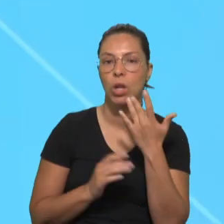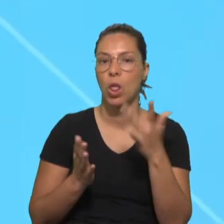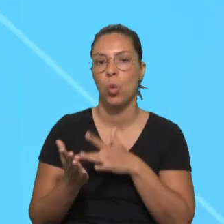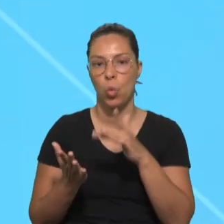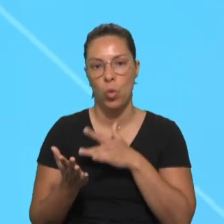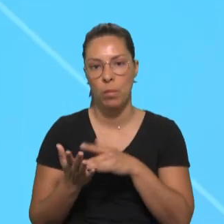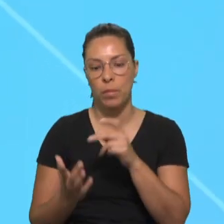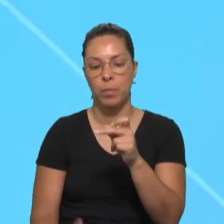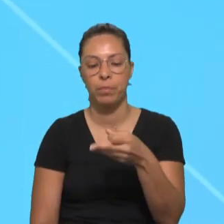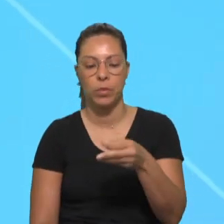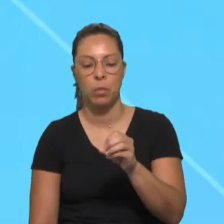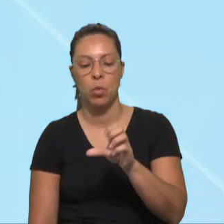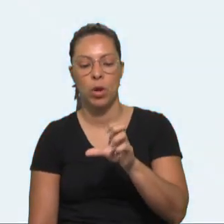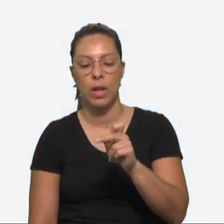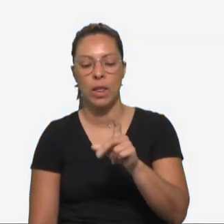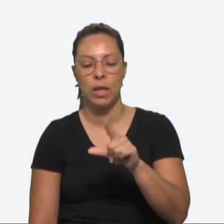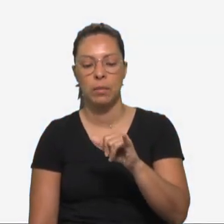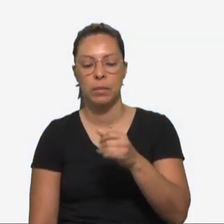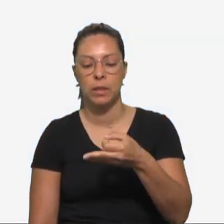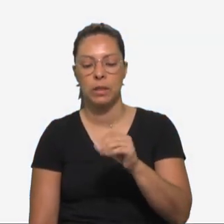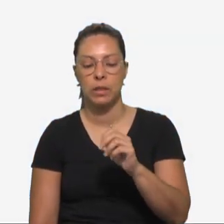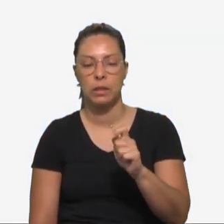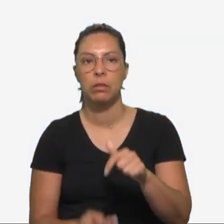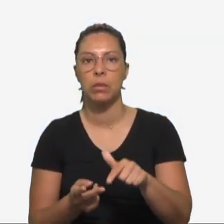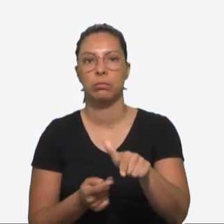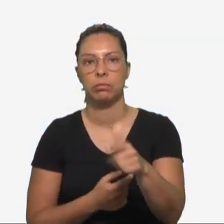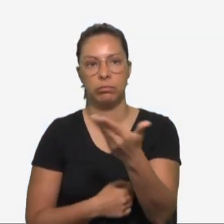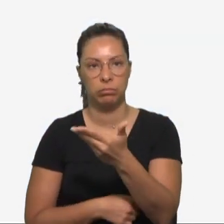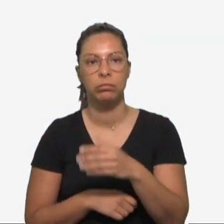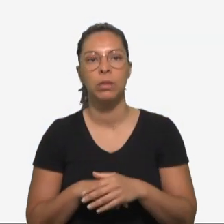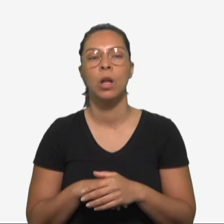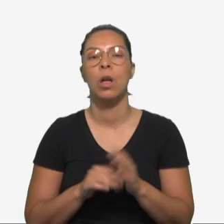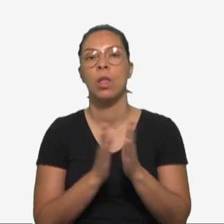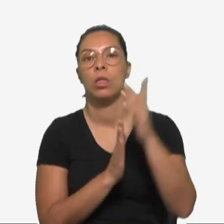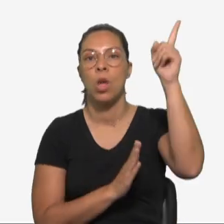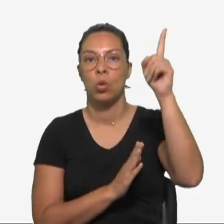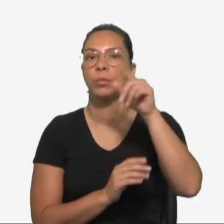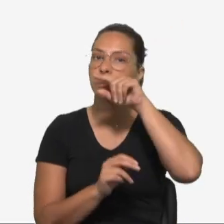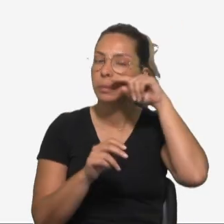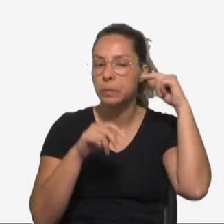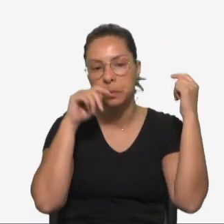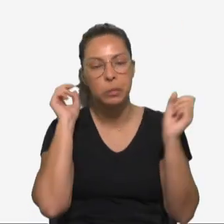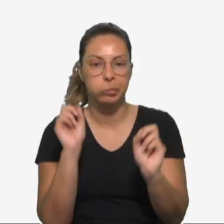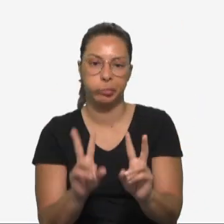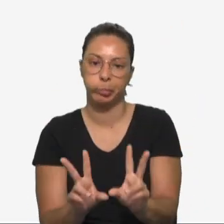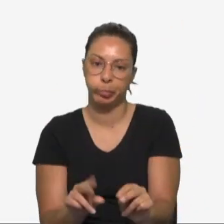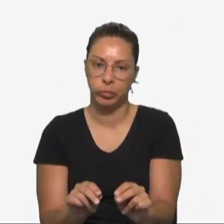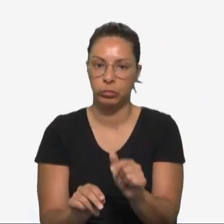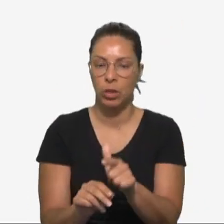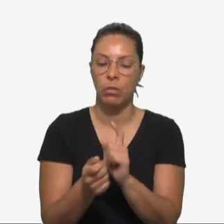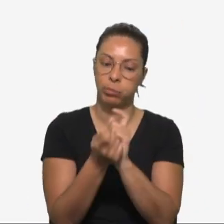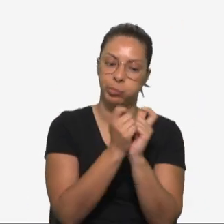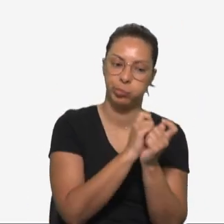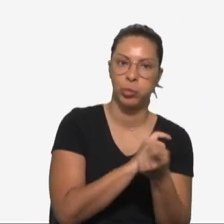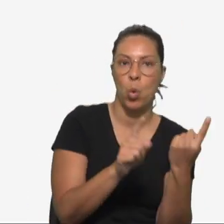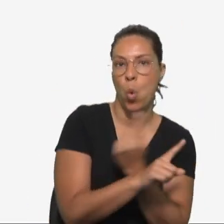onde diz: Deus enxugará todas as lágrimas dos seus olhos, e deixa certo que Ele vai renovar todas as coisas. Portanto,